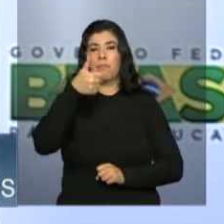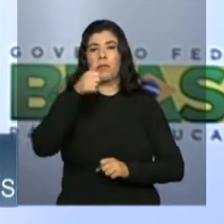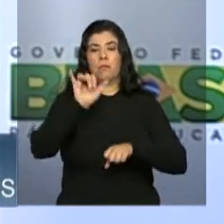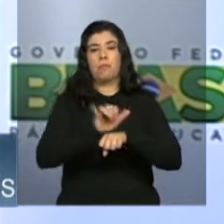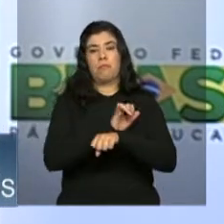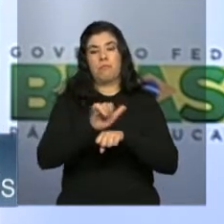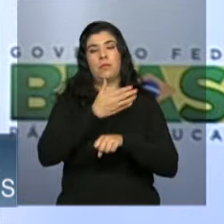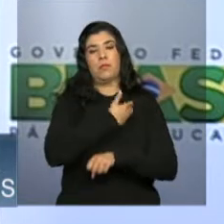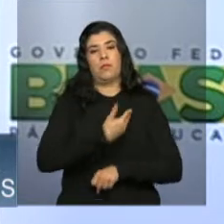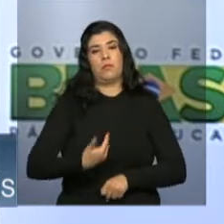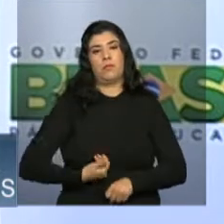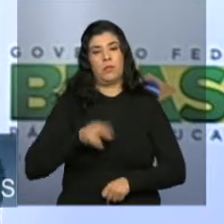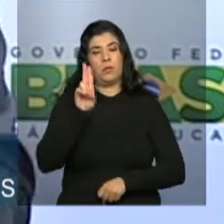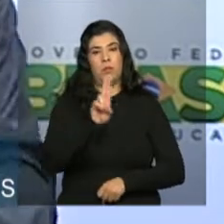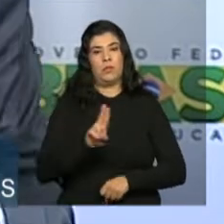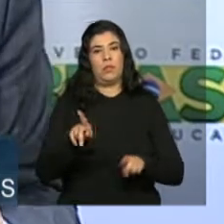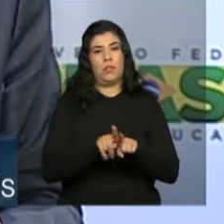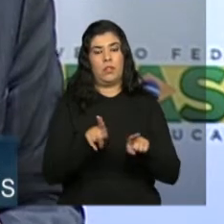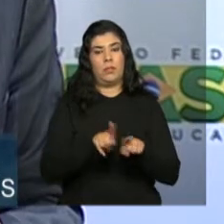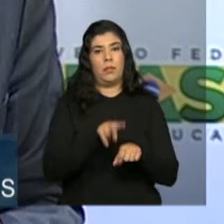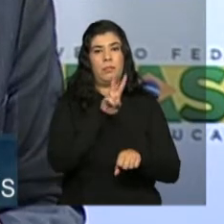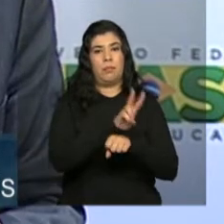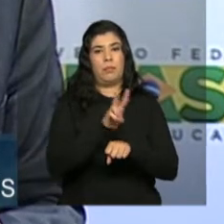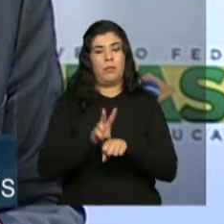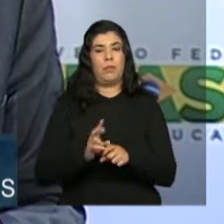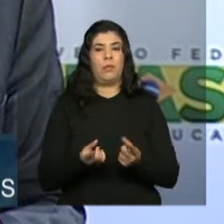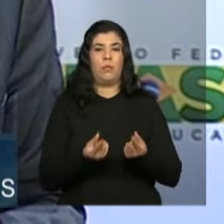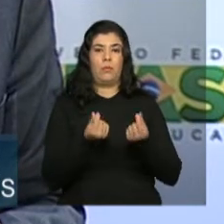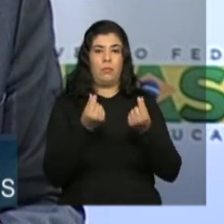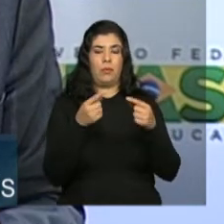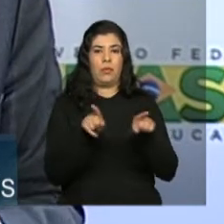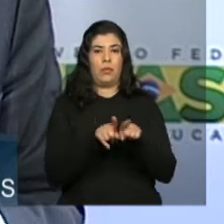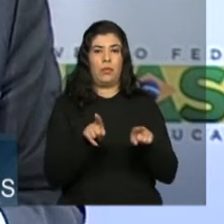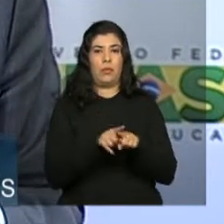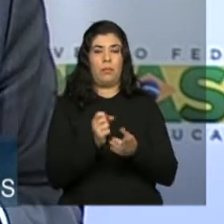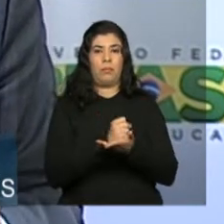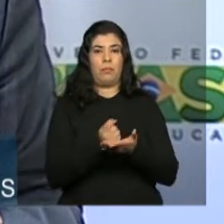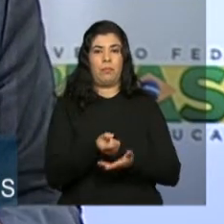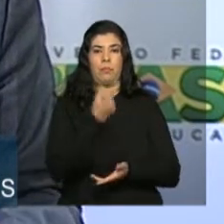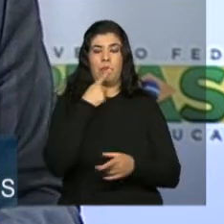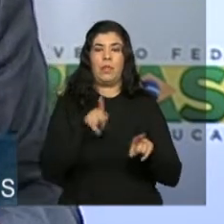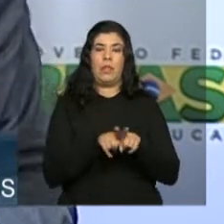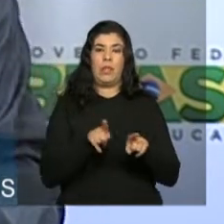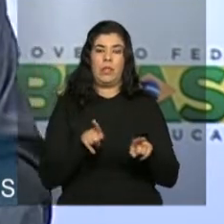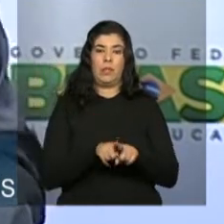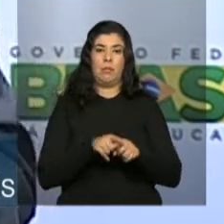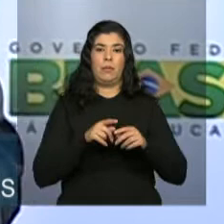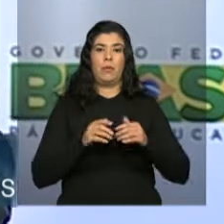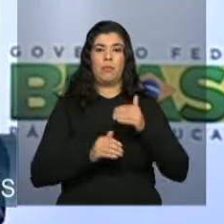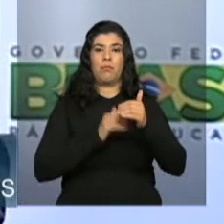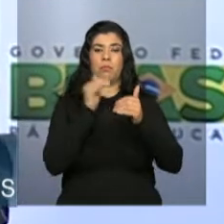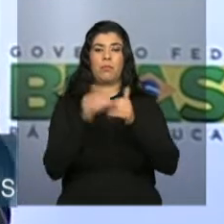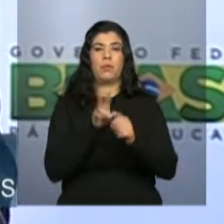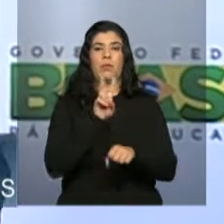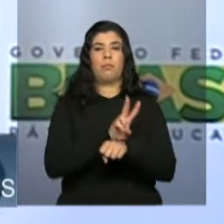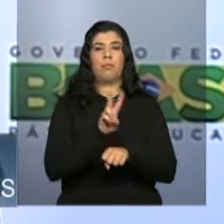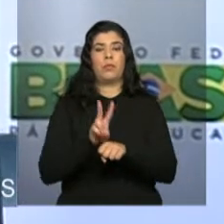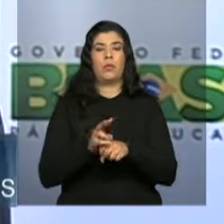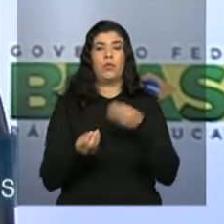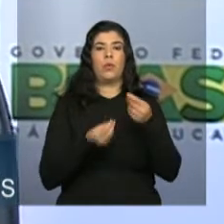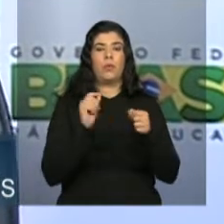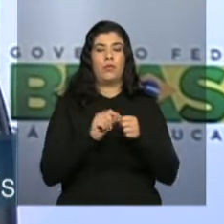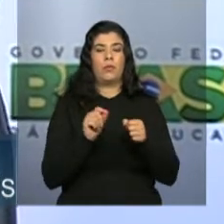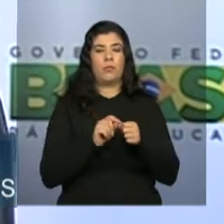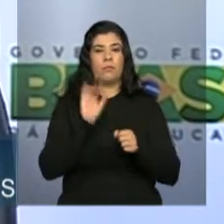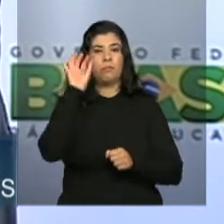da Estratégia que o governo usa para fazer a regulação de preços de medicamentos mas também o processo de monitoramento que